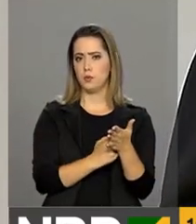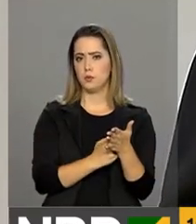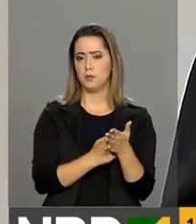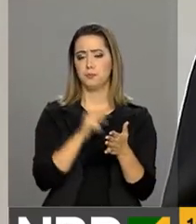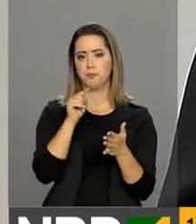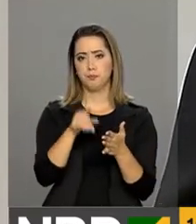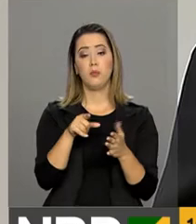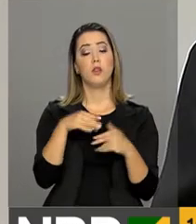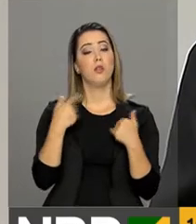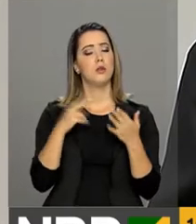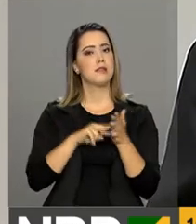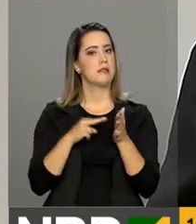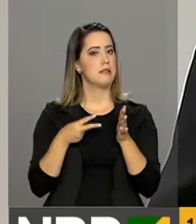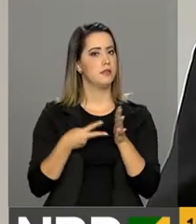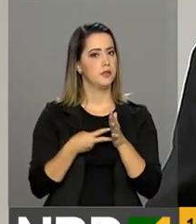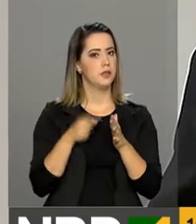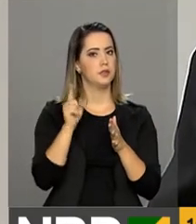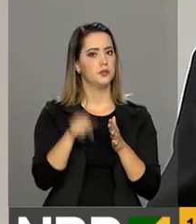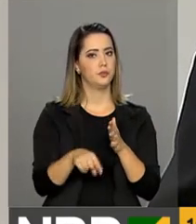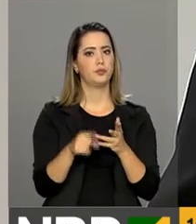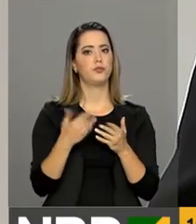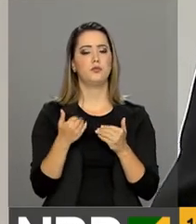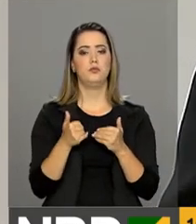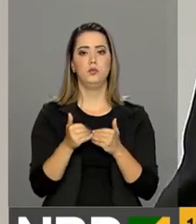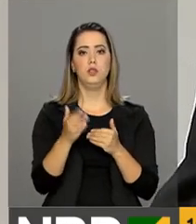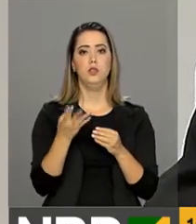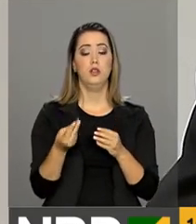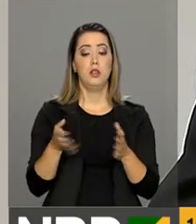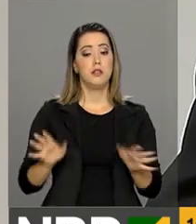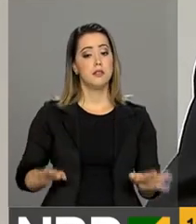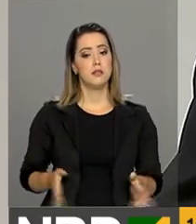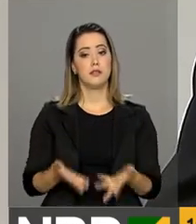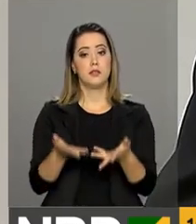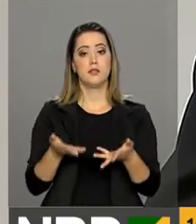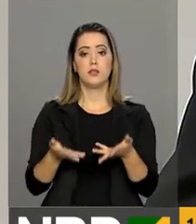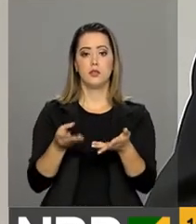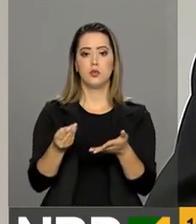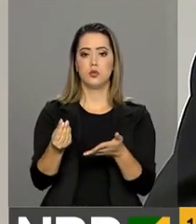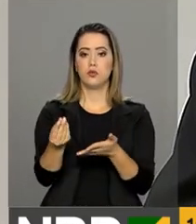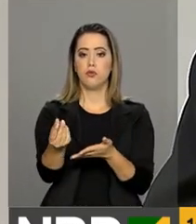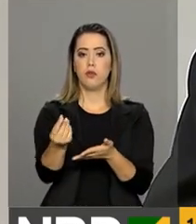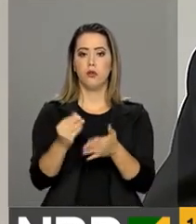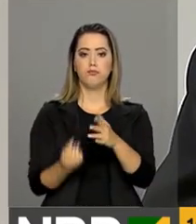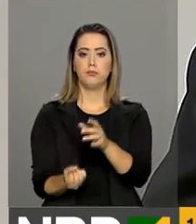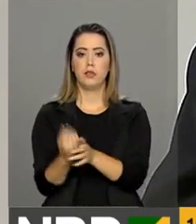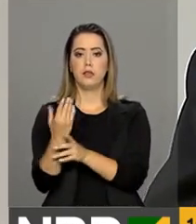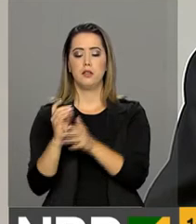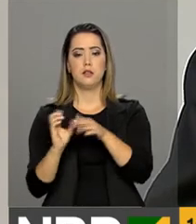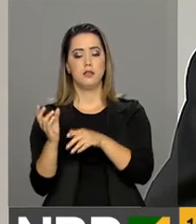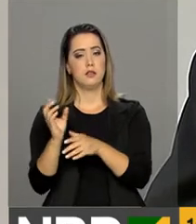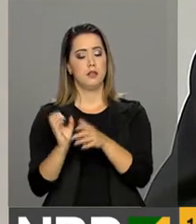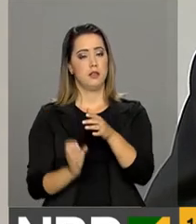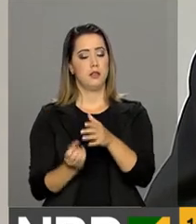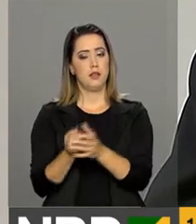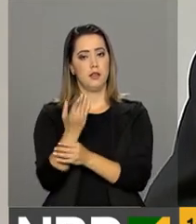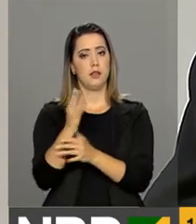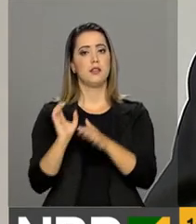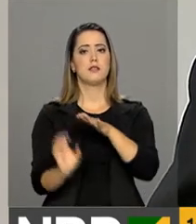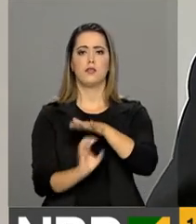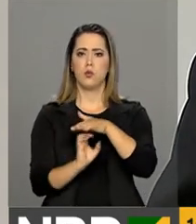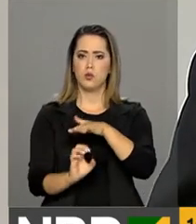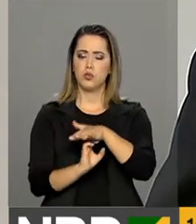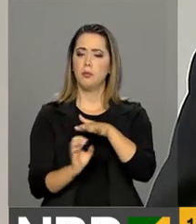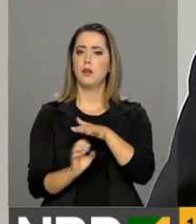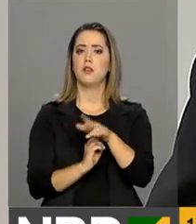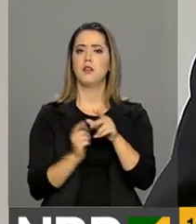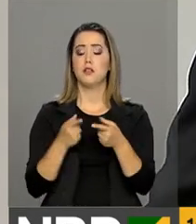esta simplificação tributária será de molde a incentivar o investimento e naturalmente fazer com que aquelas empresas sejam obrigadas